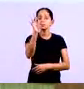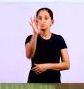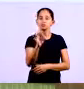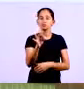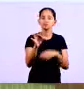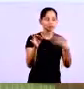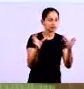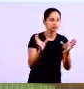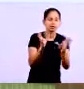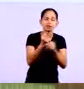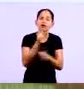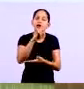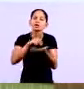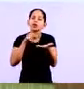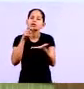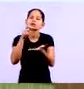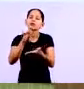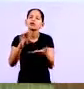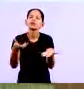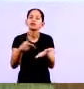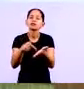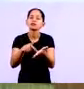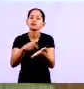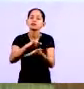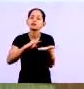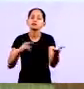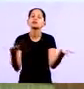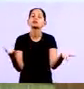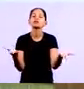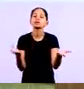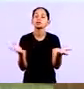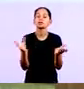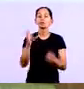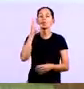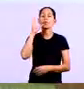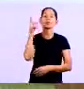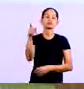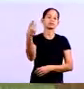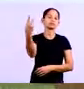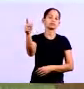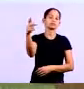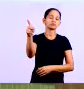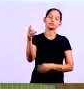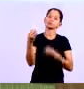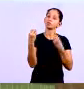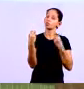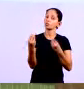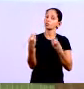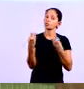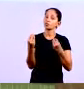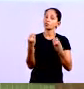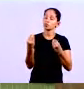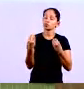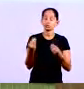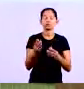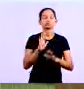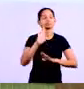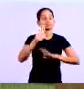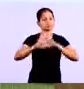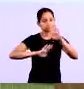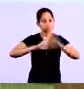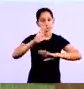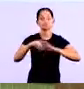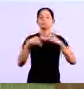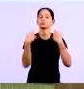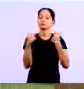e ele não está te dando a nota fiscal, imagine para onde está indo esse dinheiro. Não está indo como desconto. Então, você está, além